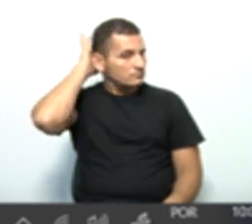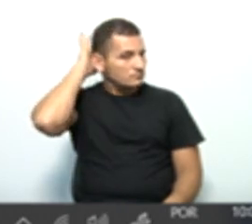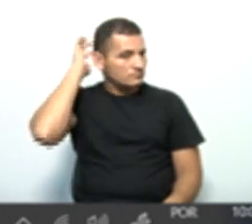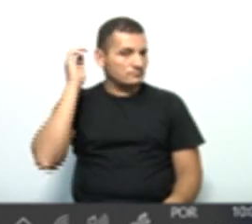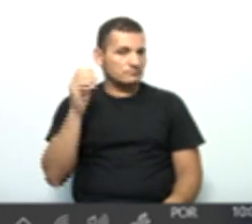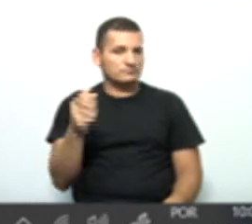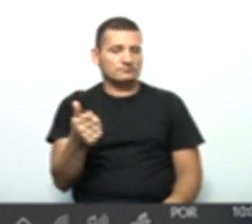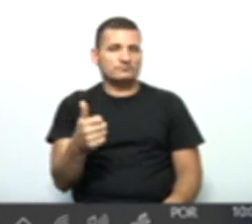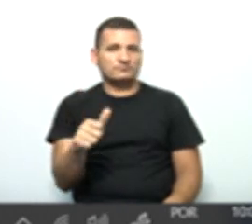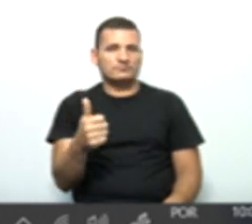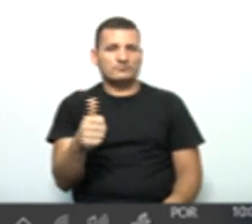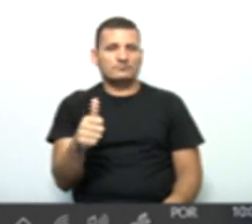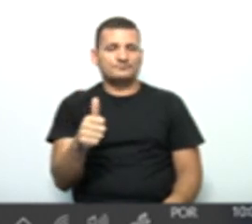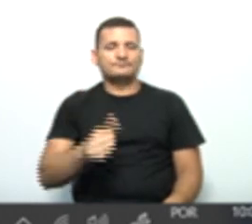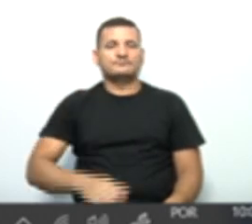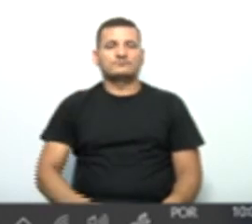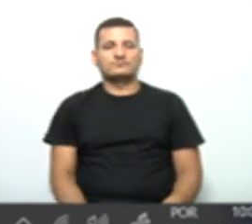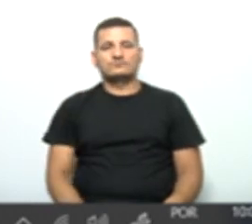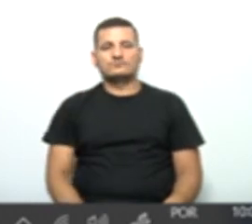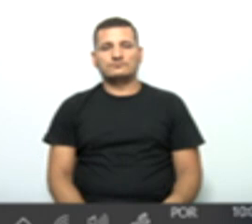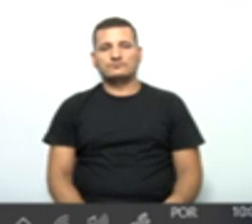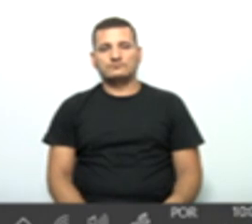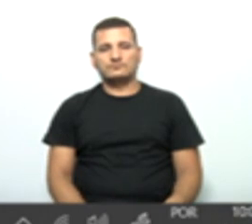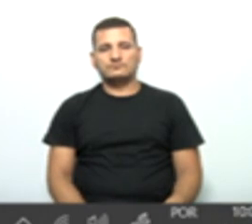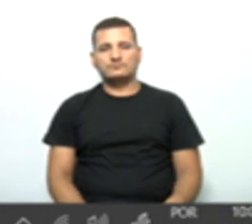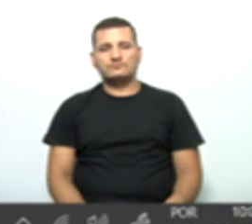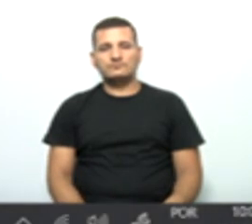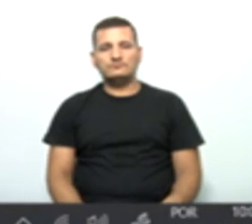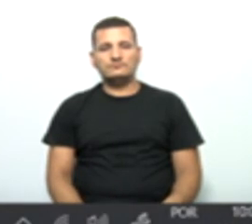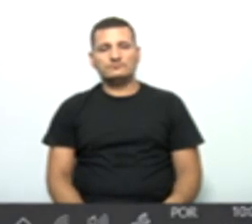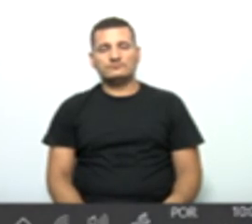11, ok? Então eu criei aqui